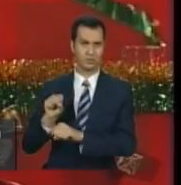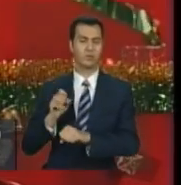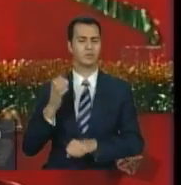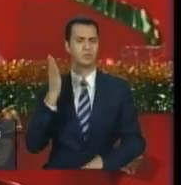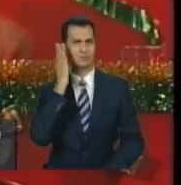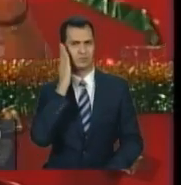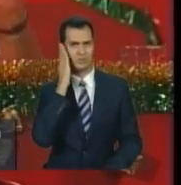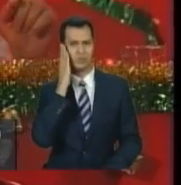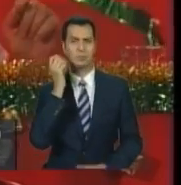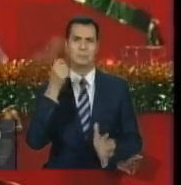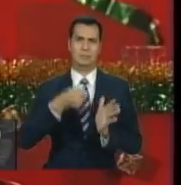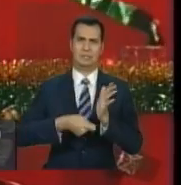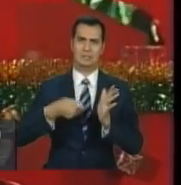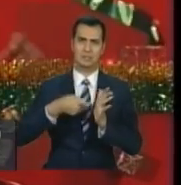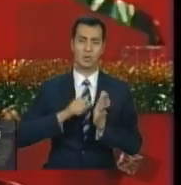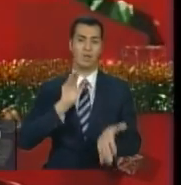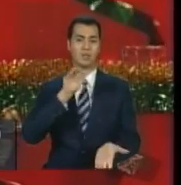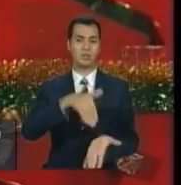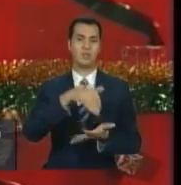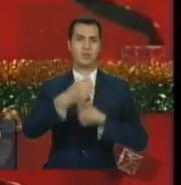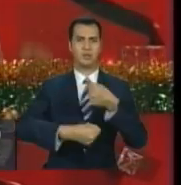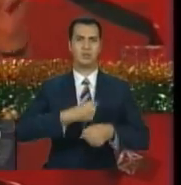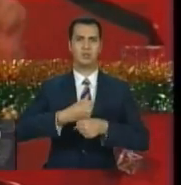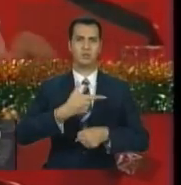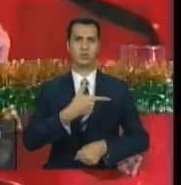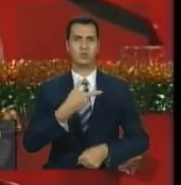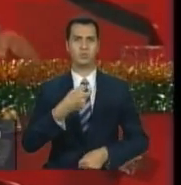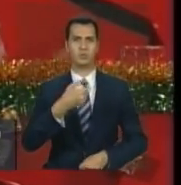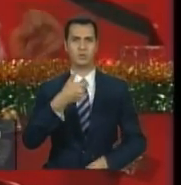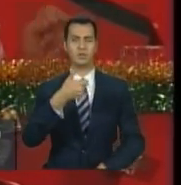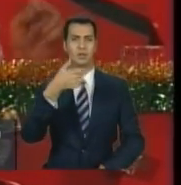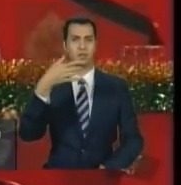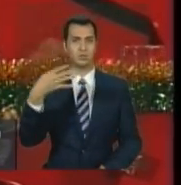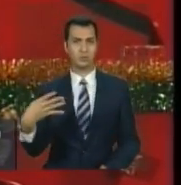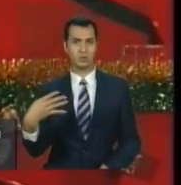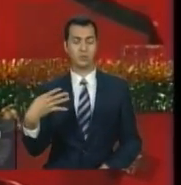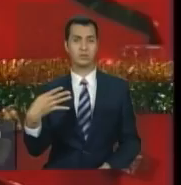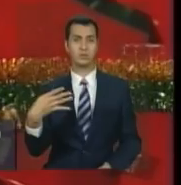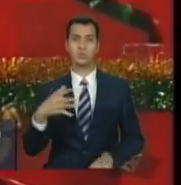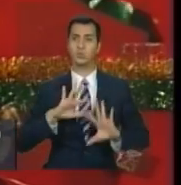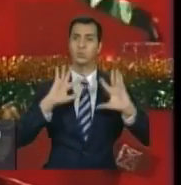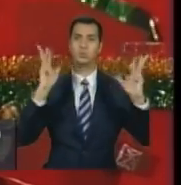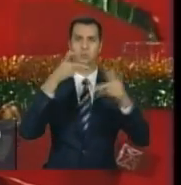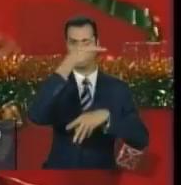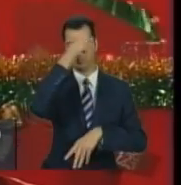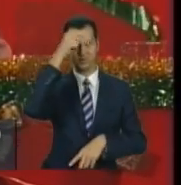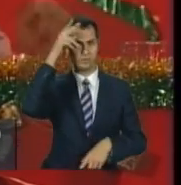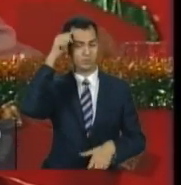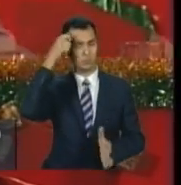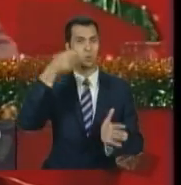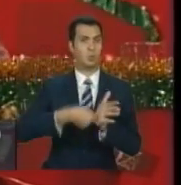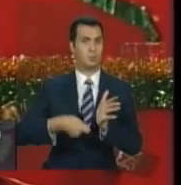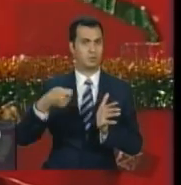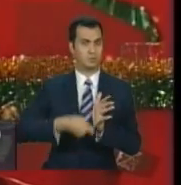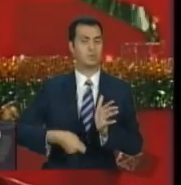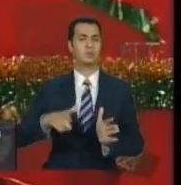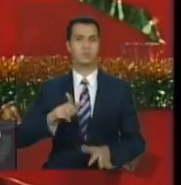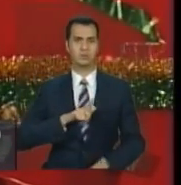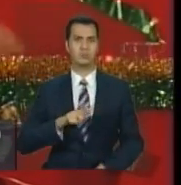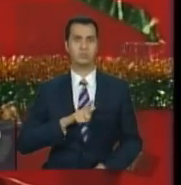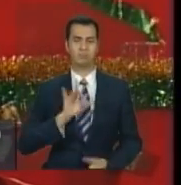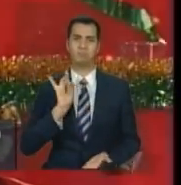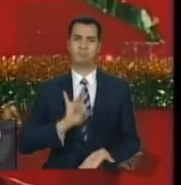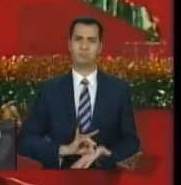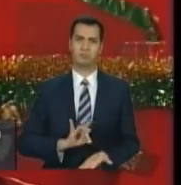pressão até 2014 que as prefeituras terão. De fato, elas terão